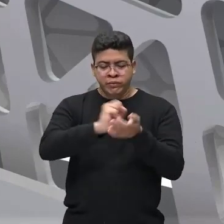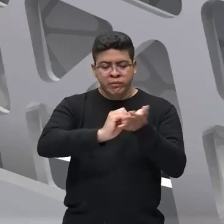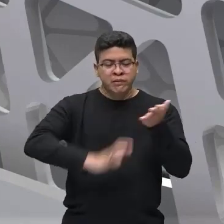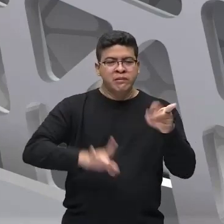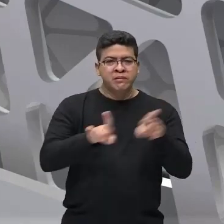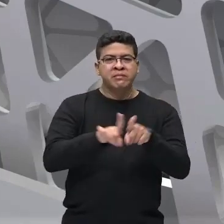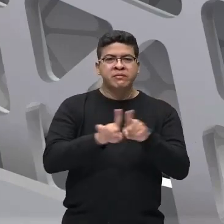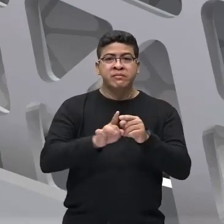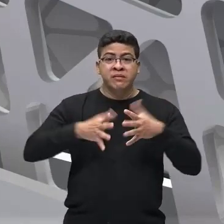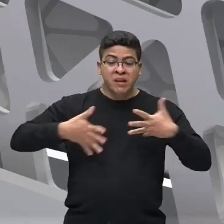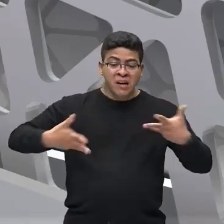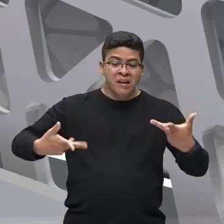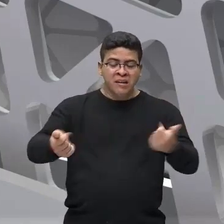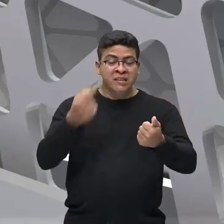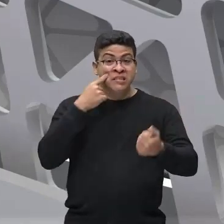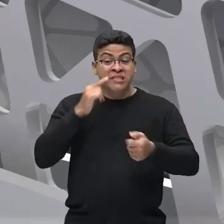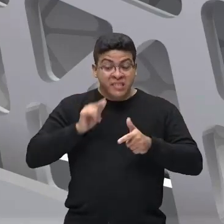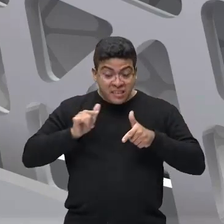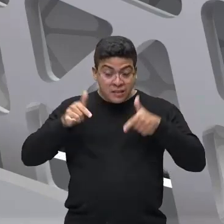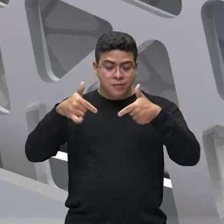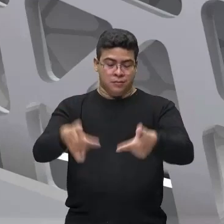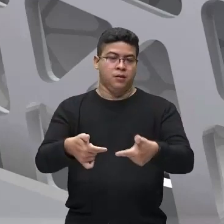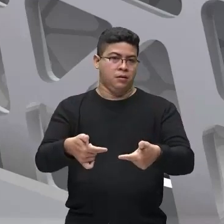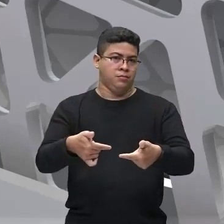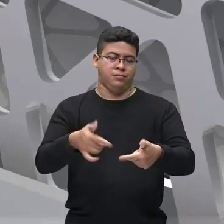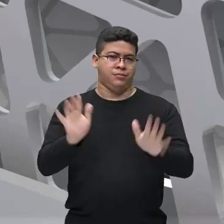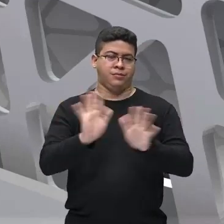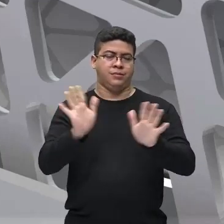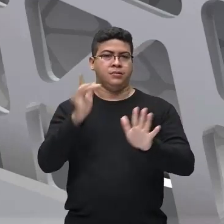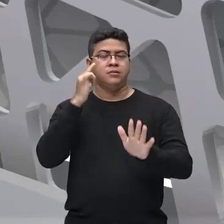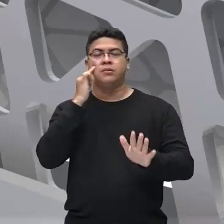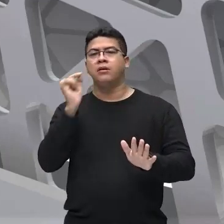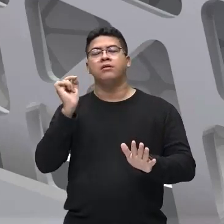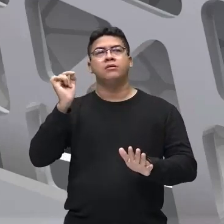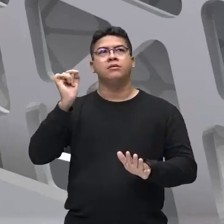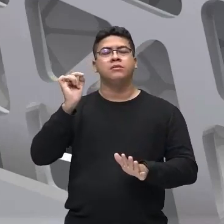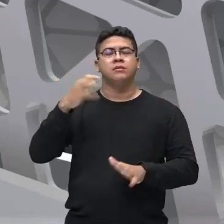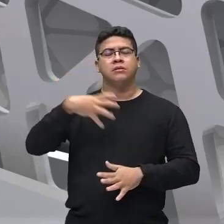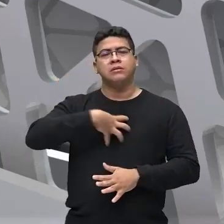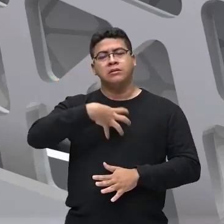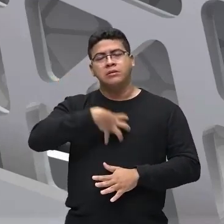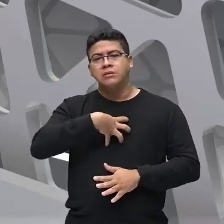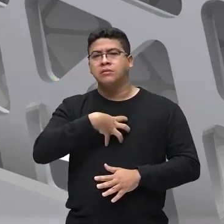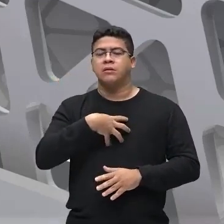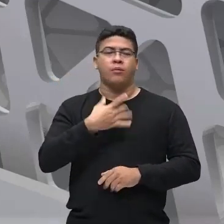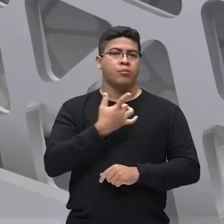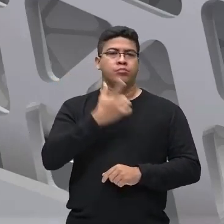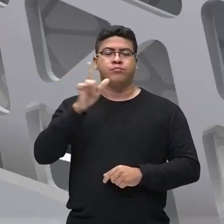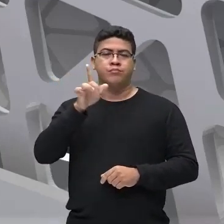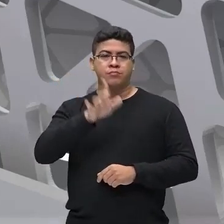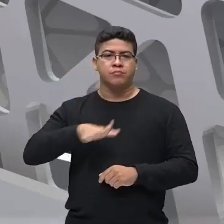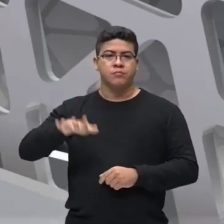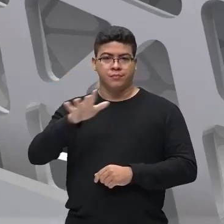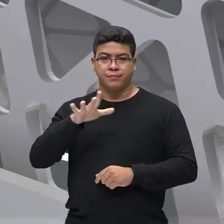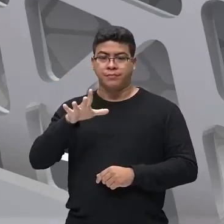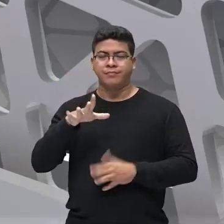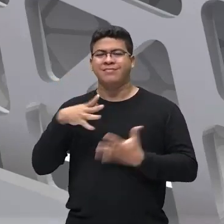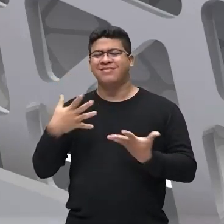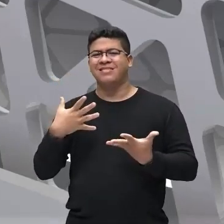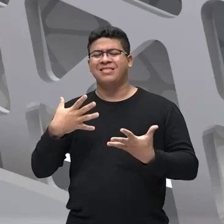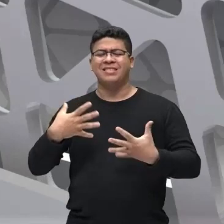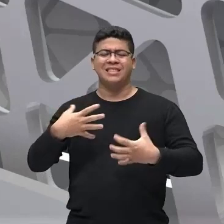pessoas cumprirem, que as pessoas não se sentem mais ouvidas. Em algum momento, elas estão